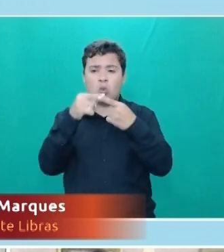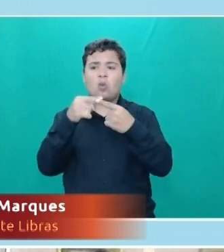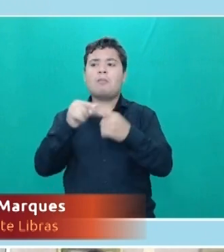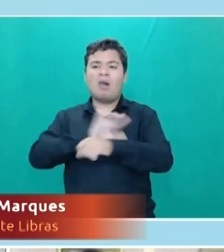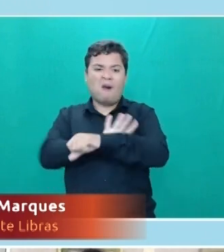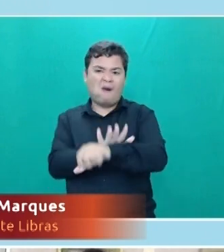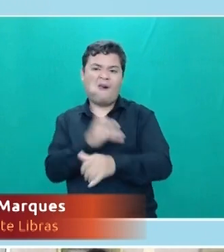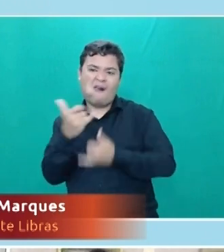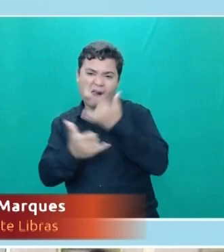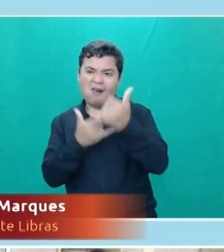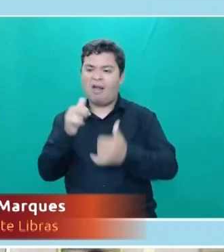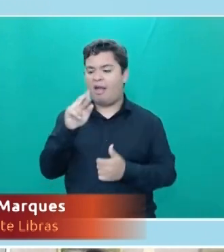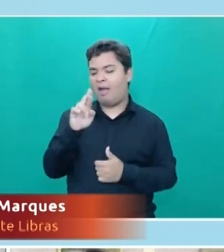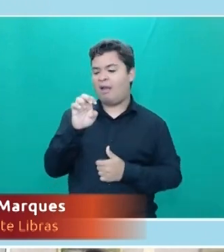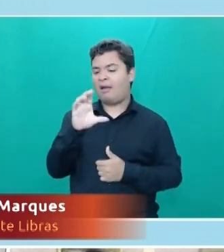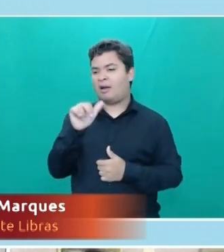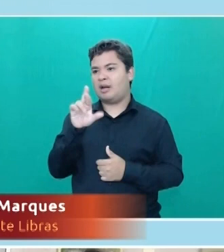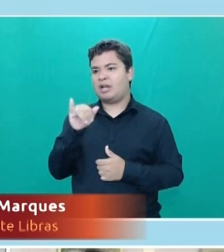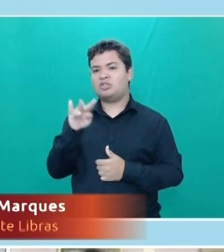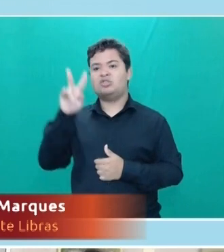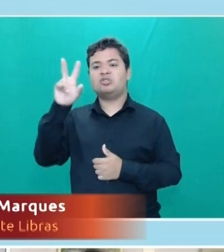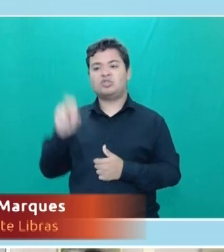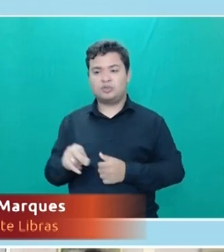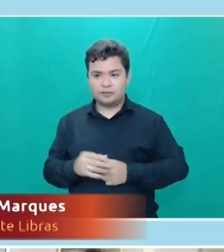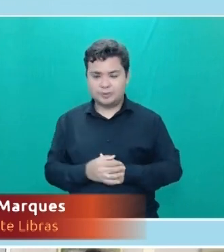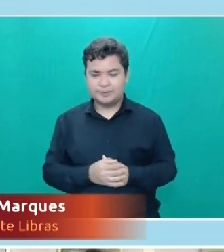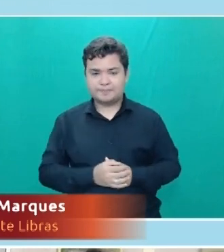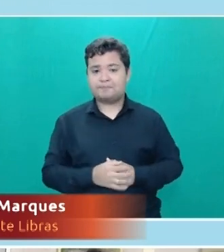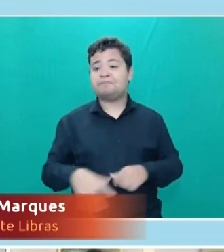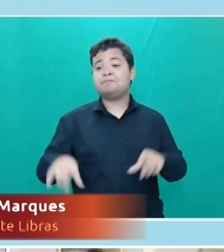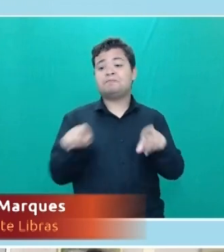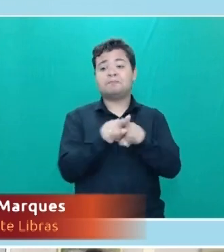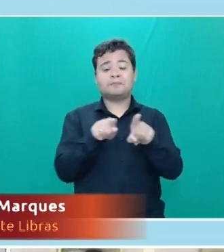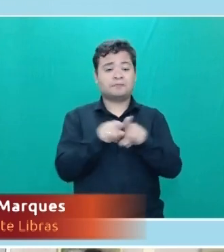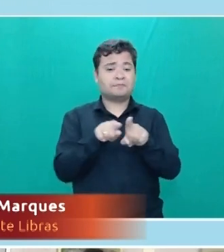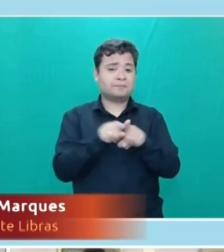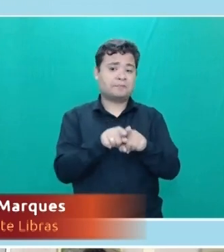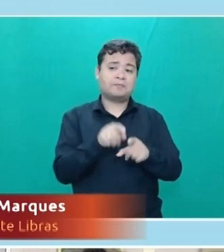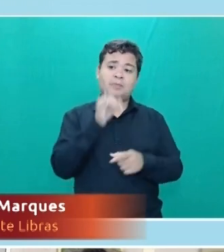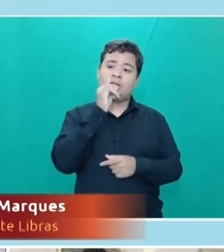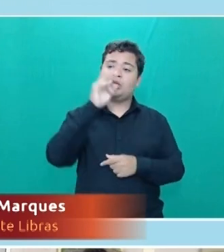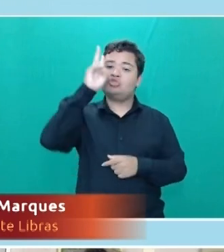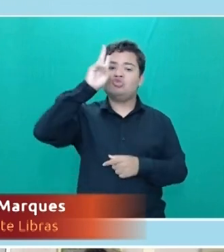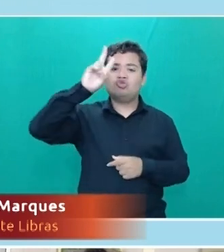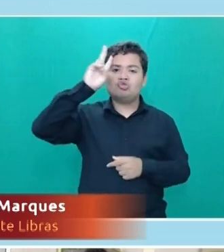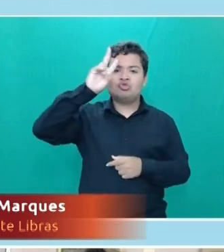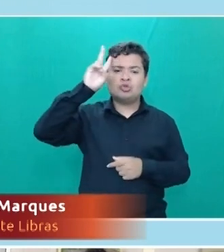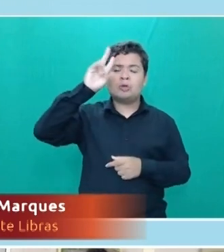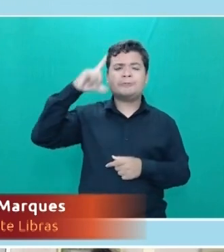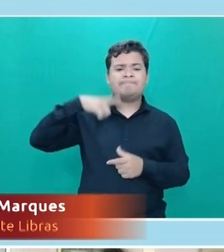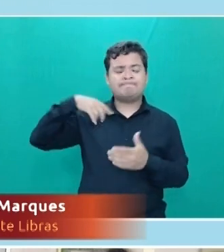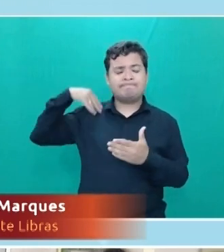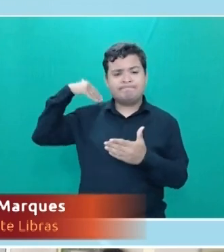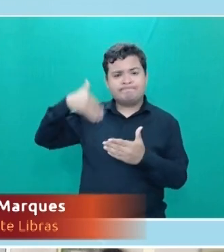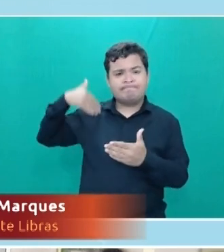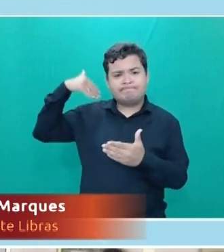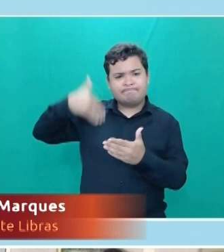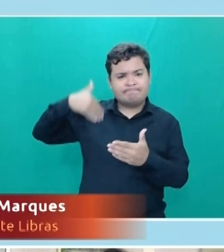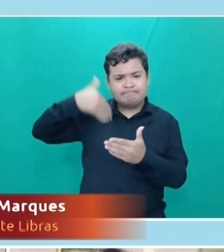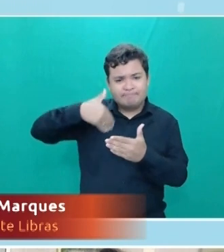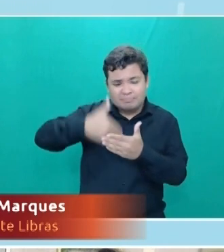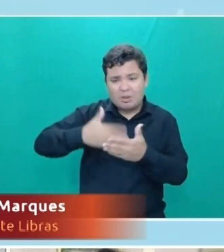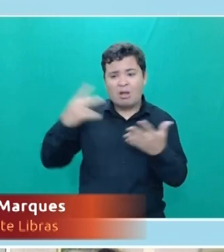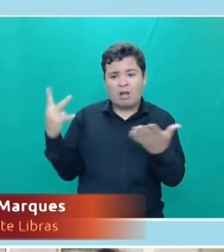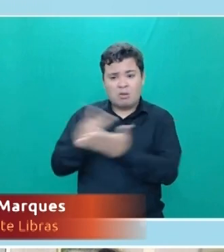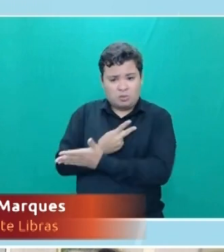recreativo. Outro exemplo que a gente pode citar, por exemplo, é utilizar da nossa história, de todo o processo de escravidão que a